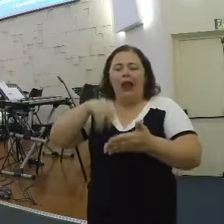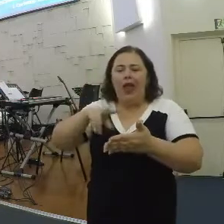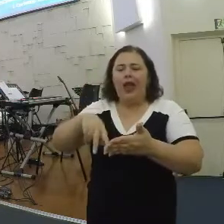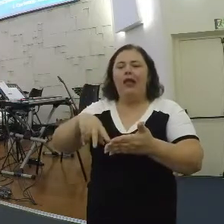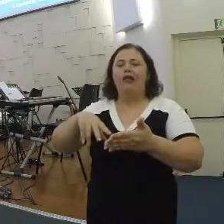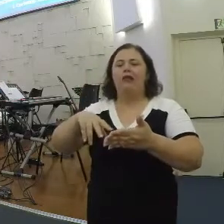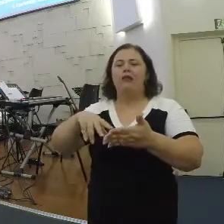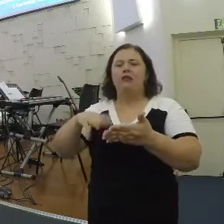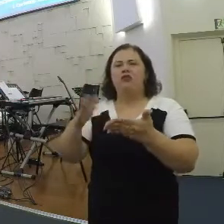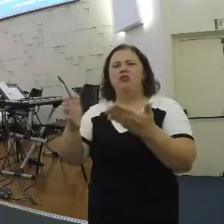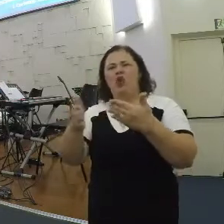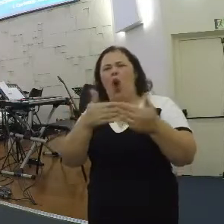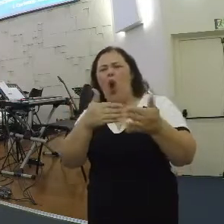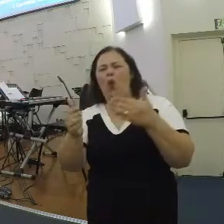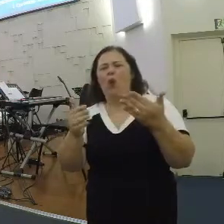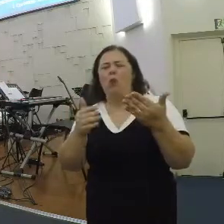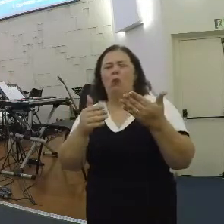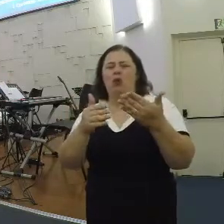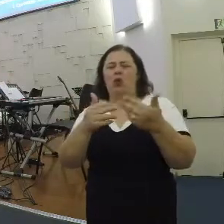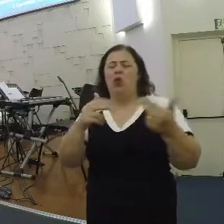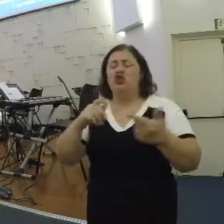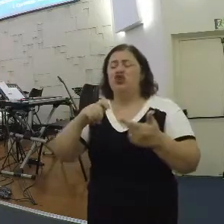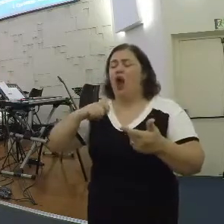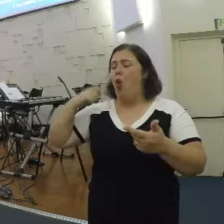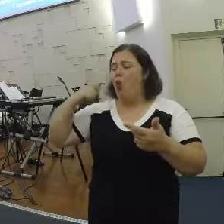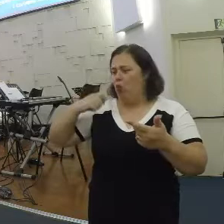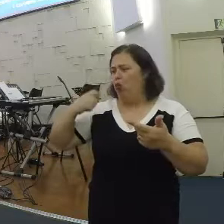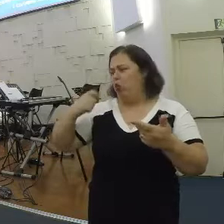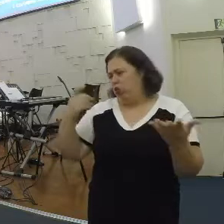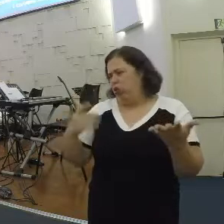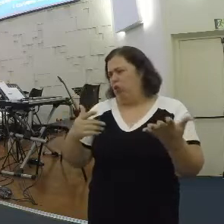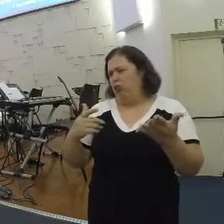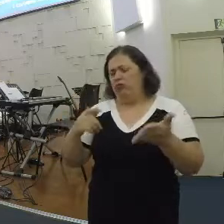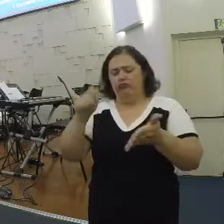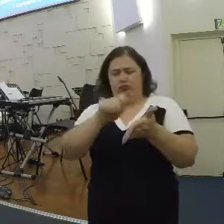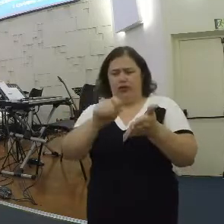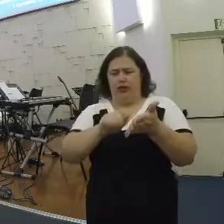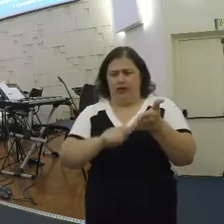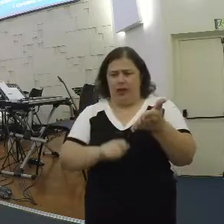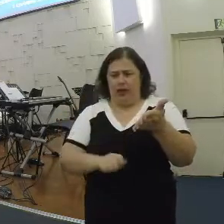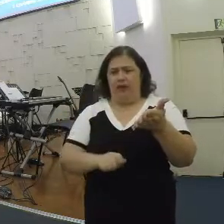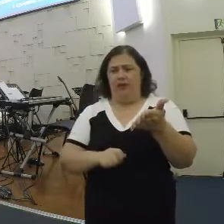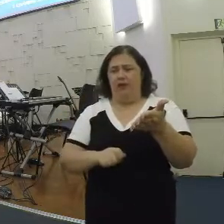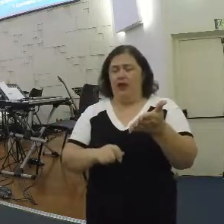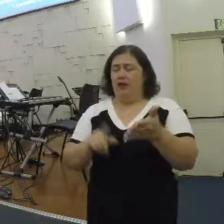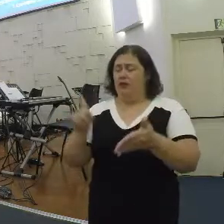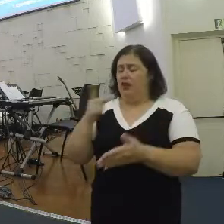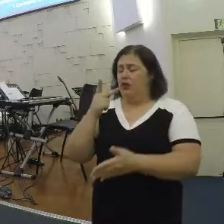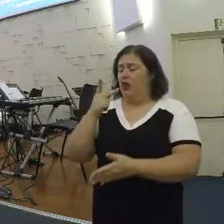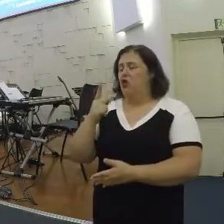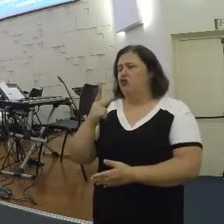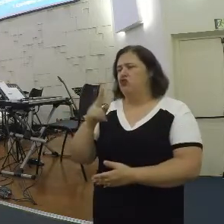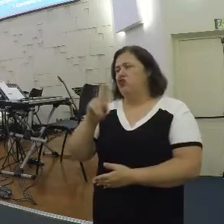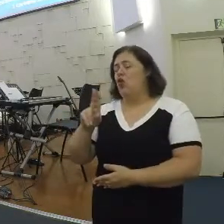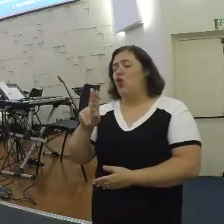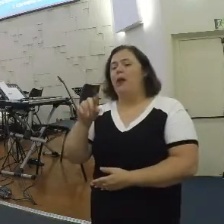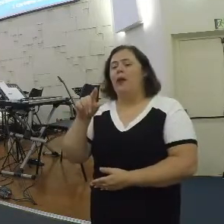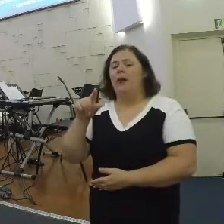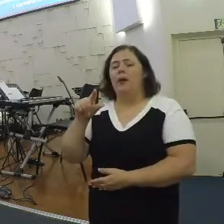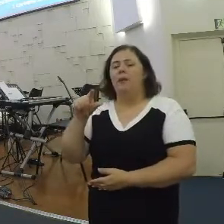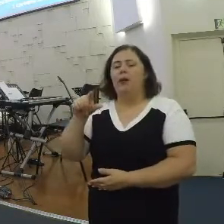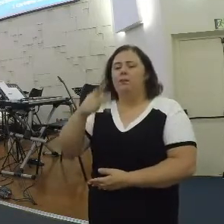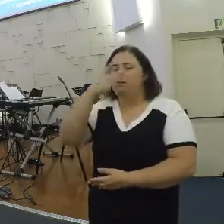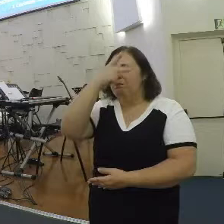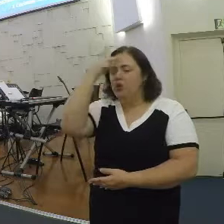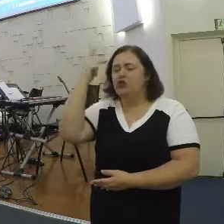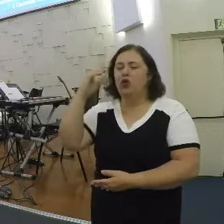da Bíblia, que é Deus, que pelo Espírito dele abra os seus olhos e lhe permita compreender o ensino de verdade. Veja 2